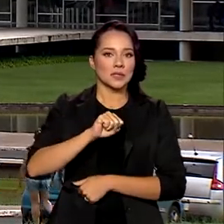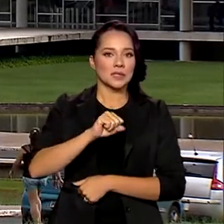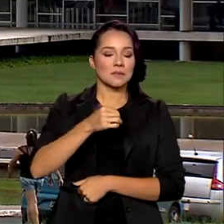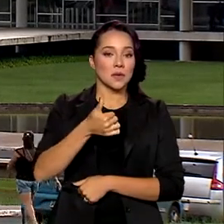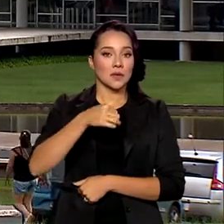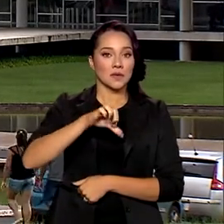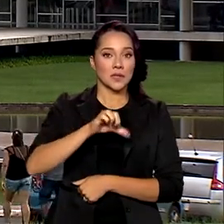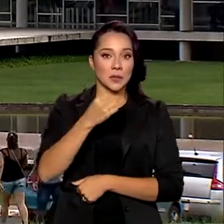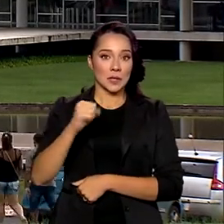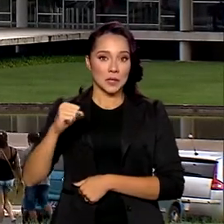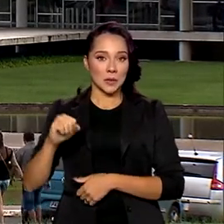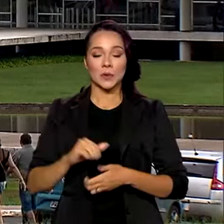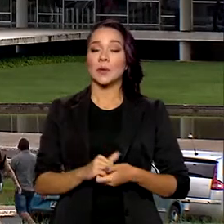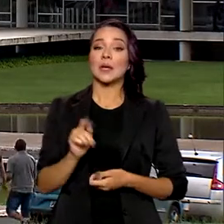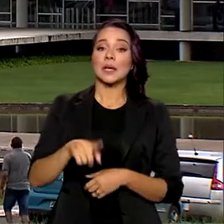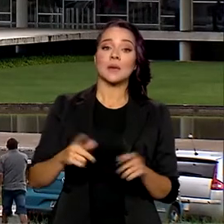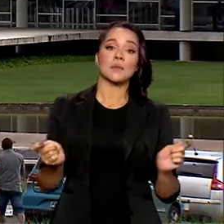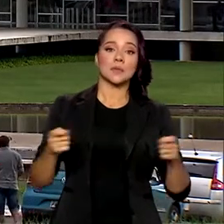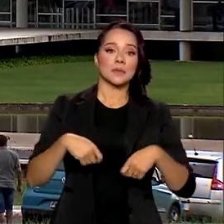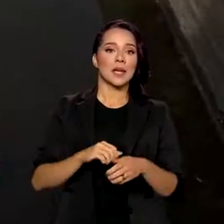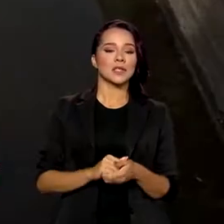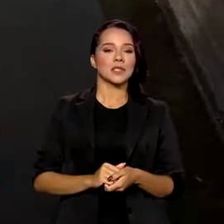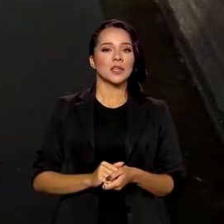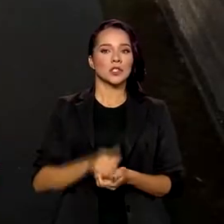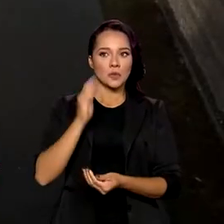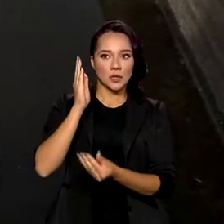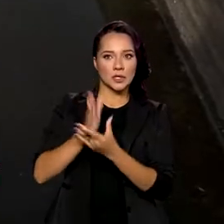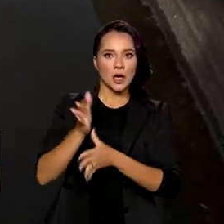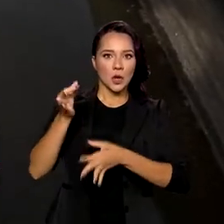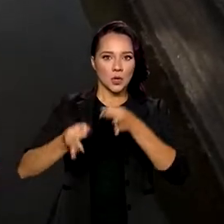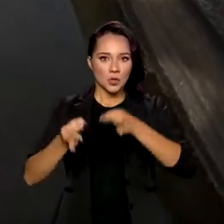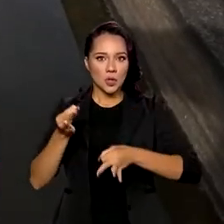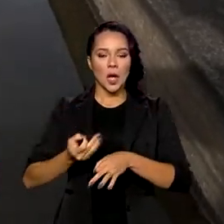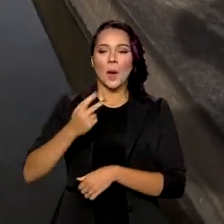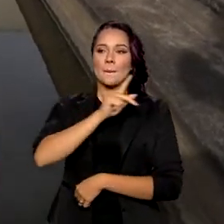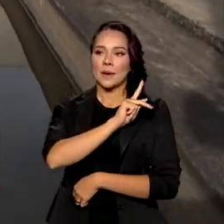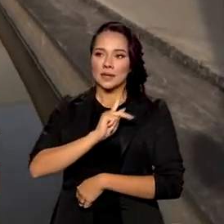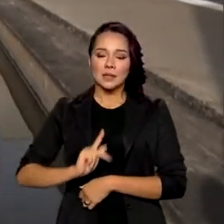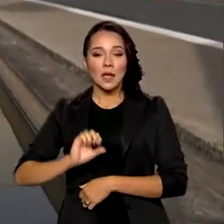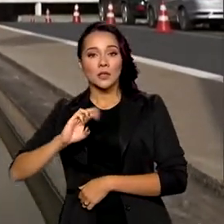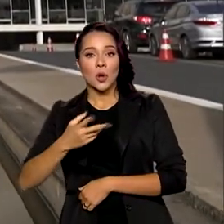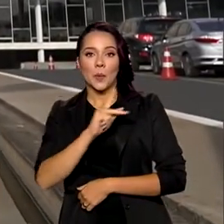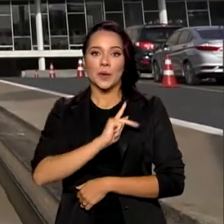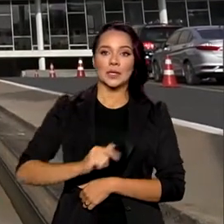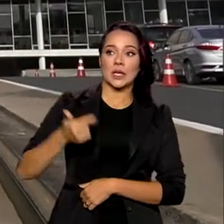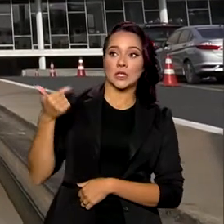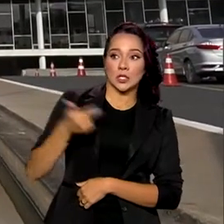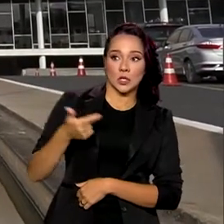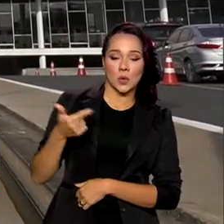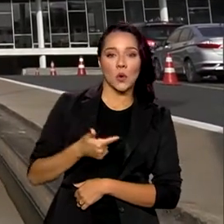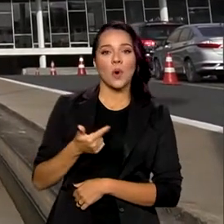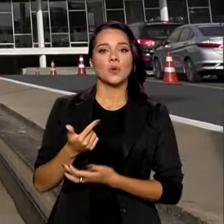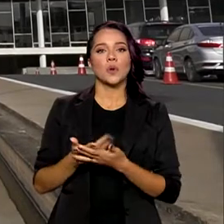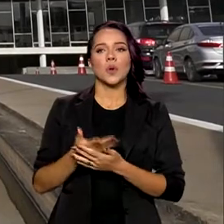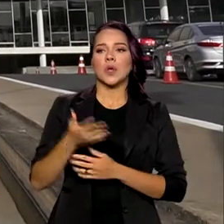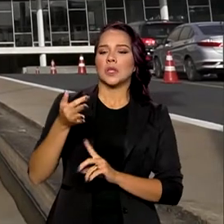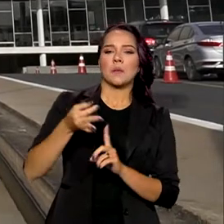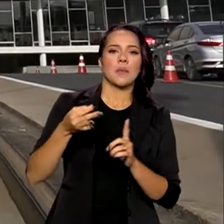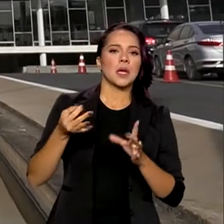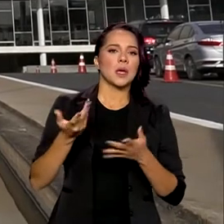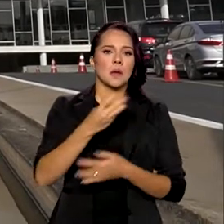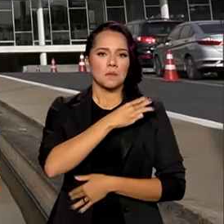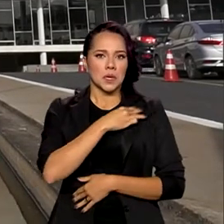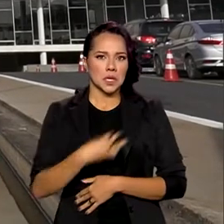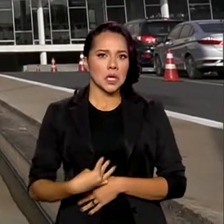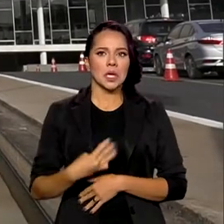a possibilidade de processar e julgar o presidente, o vice-presidente da República e os ministros de Estado, comandantes da